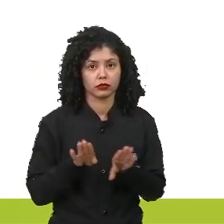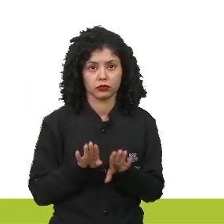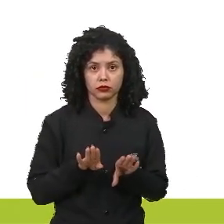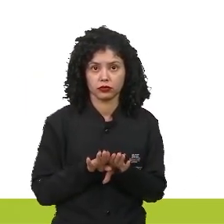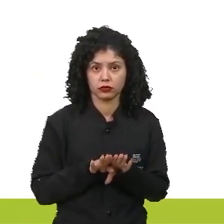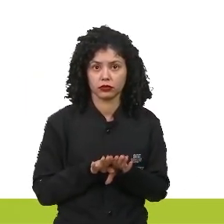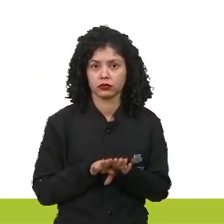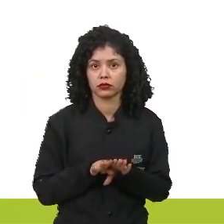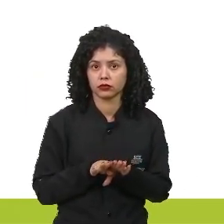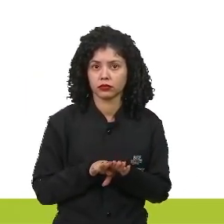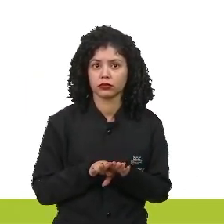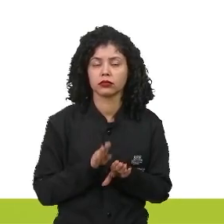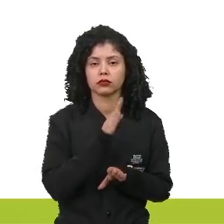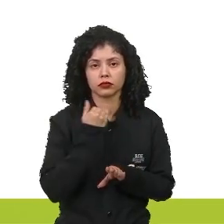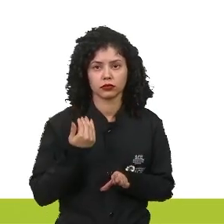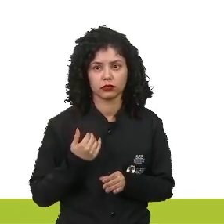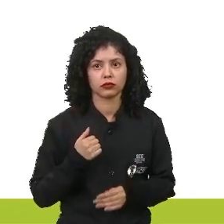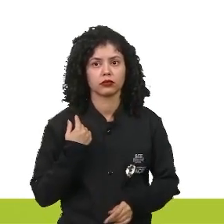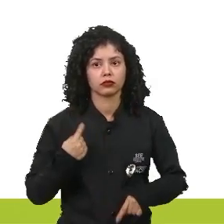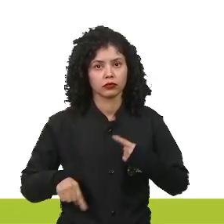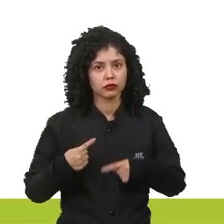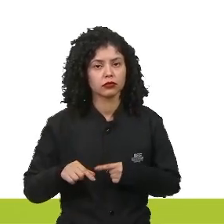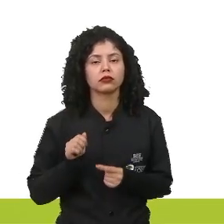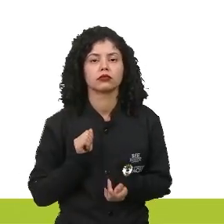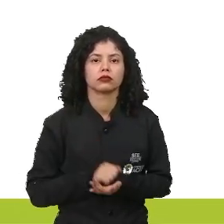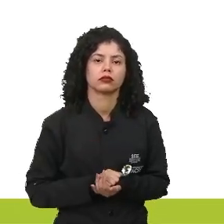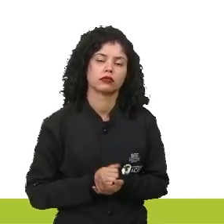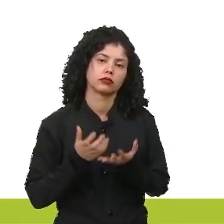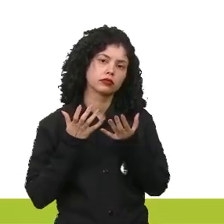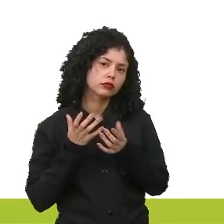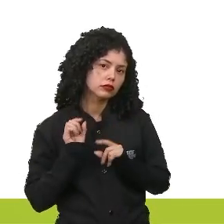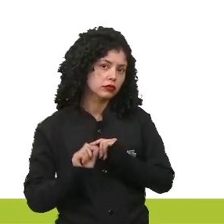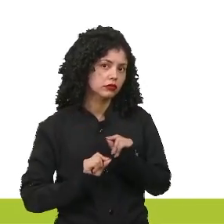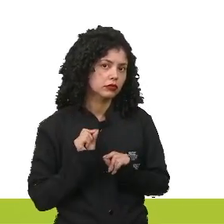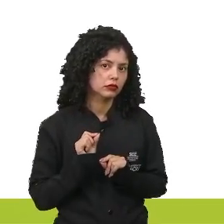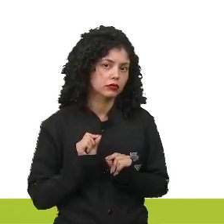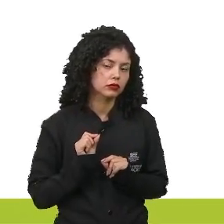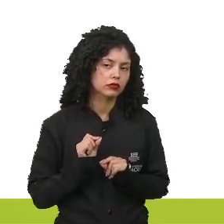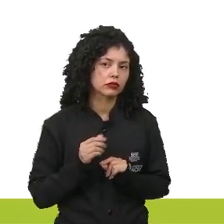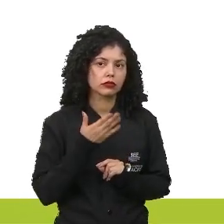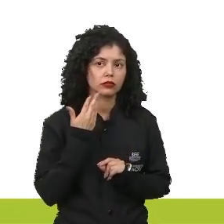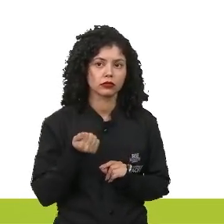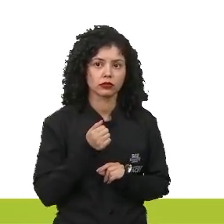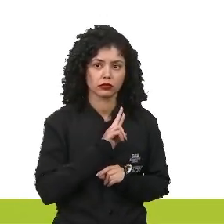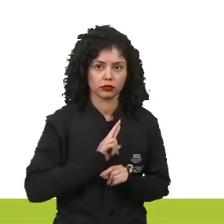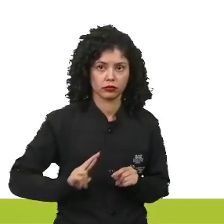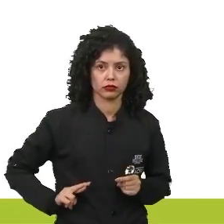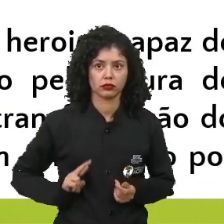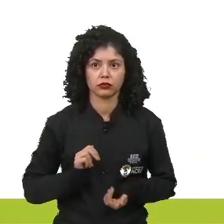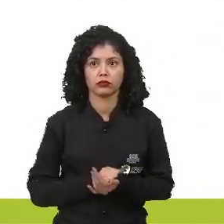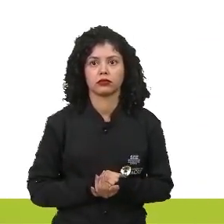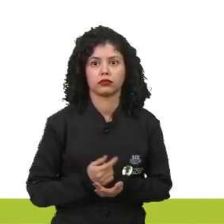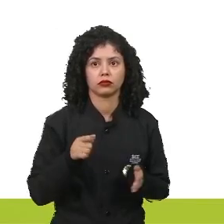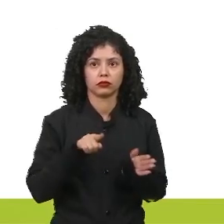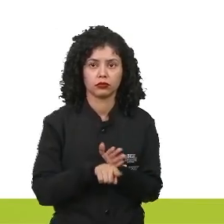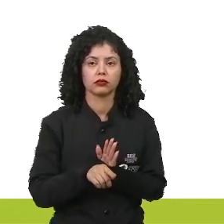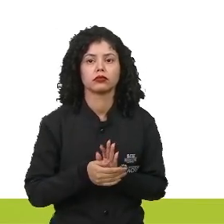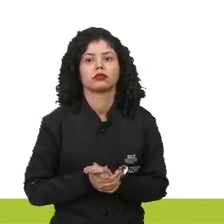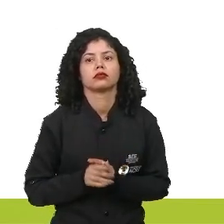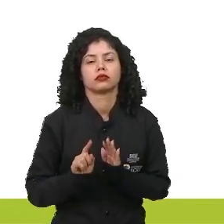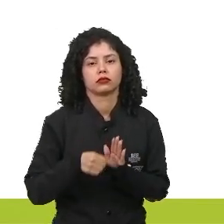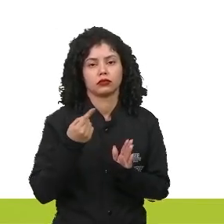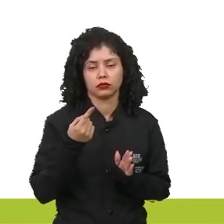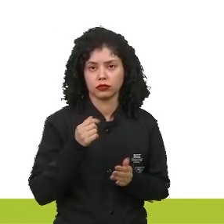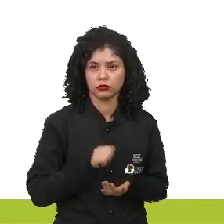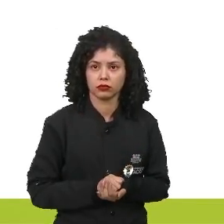morreu por essa política, pela necessidade dessa política que era a instauração da República. Aí vamos para a questão. A Primeira